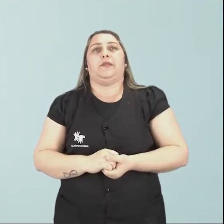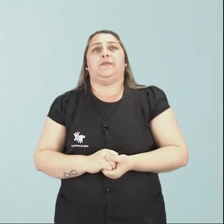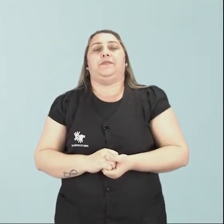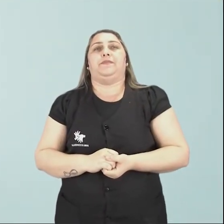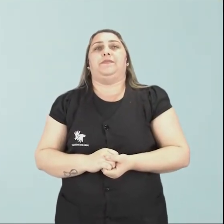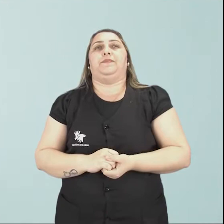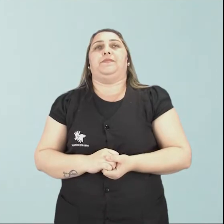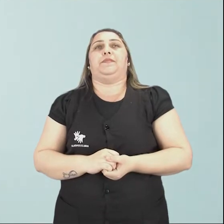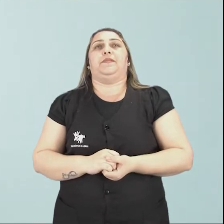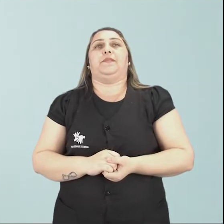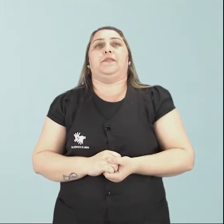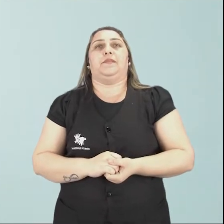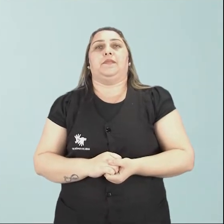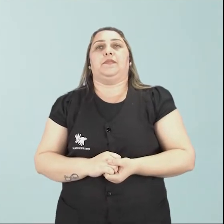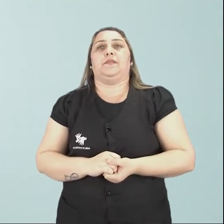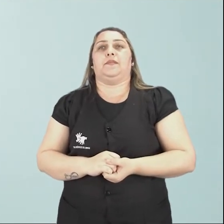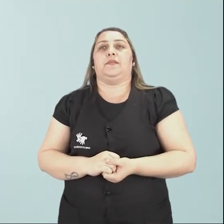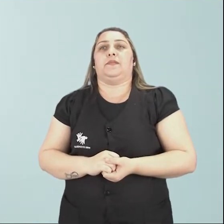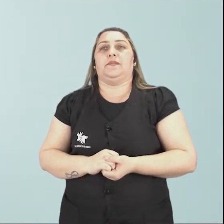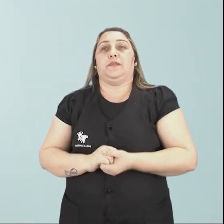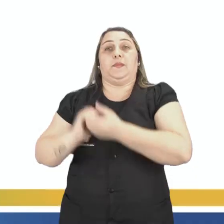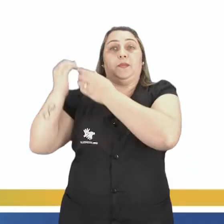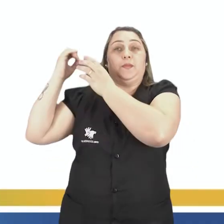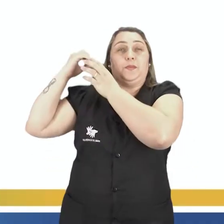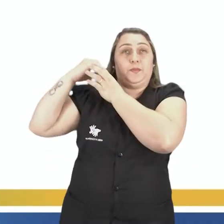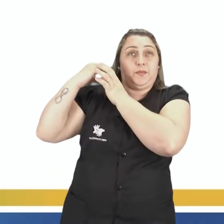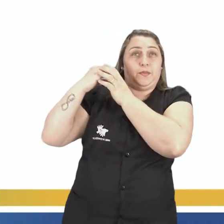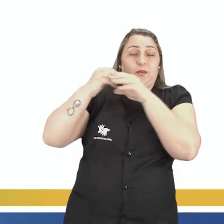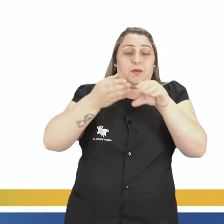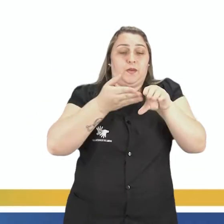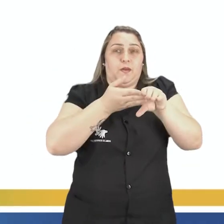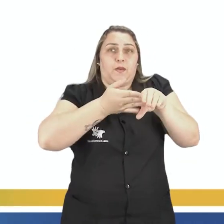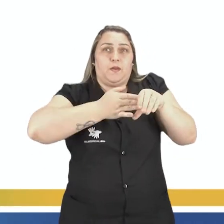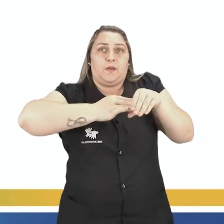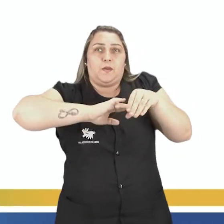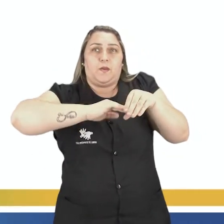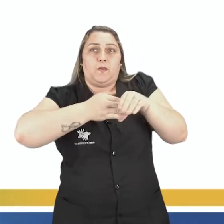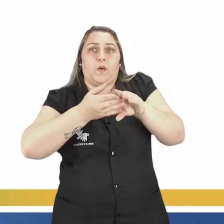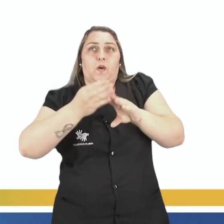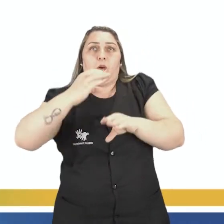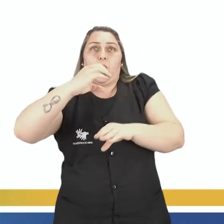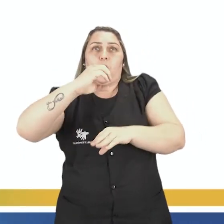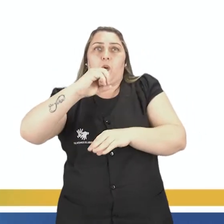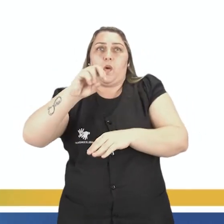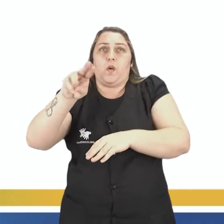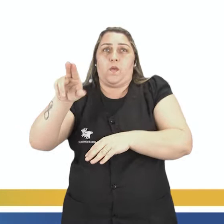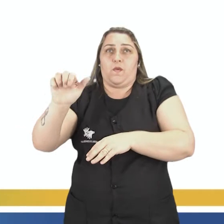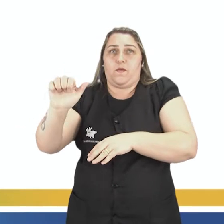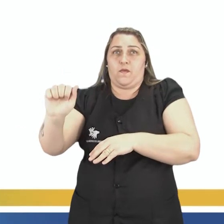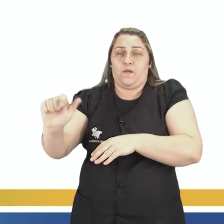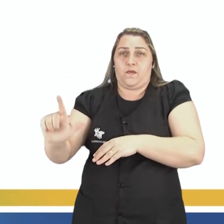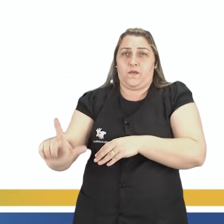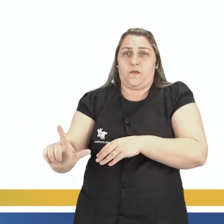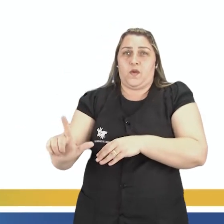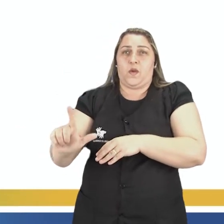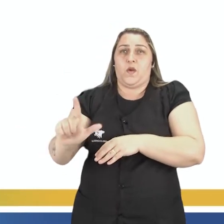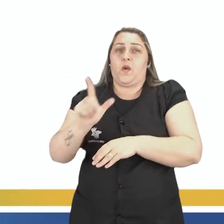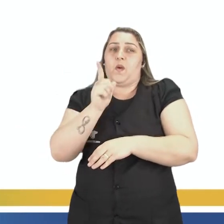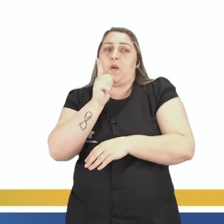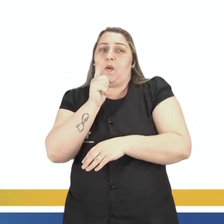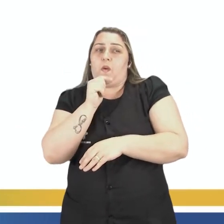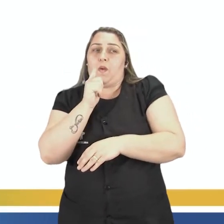Então, as vibrações chegam até a membrana chamada oval, por onde passa o líquido